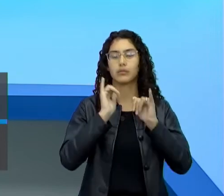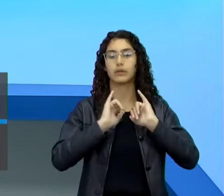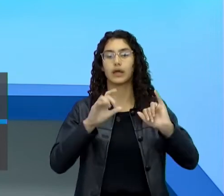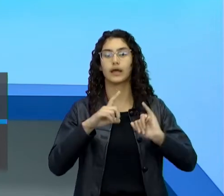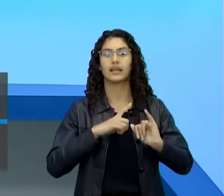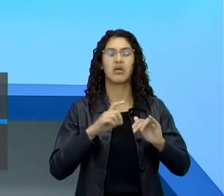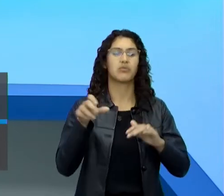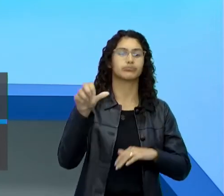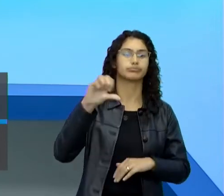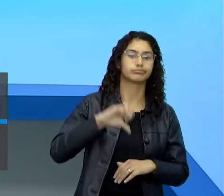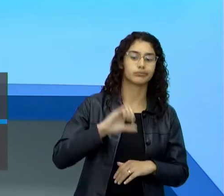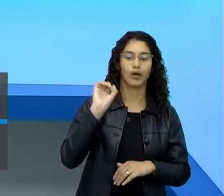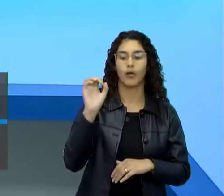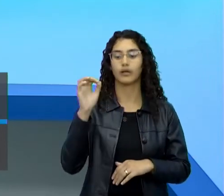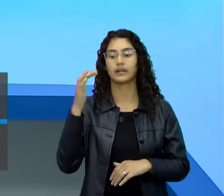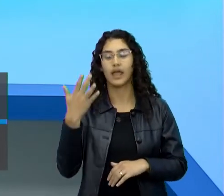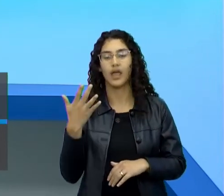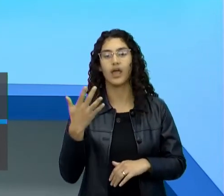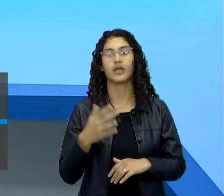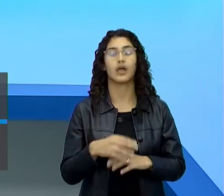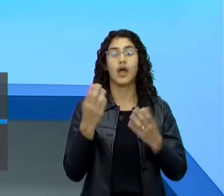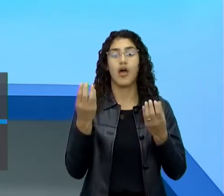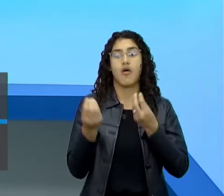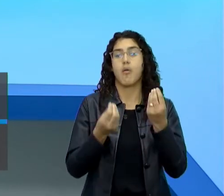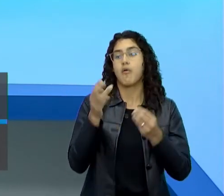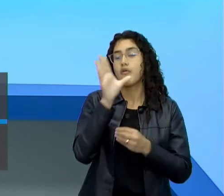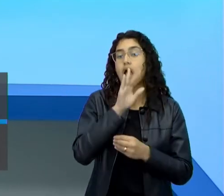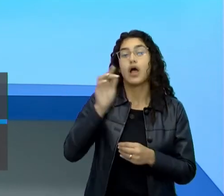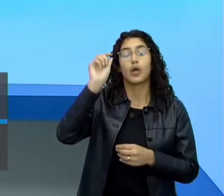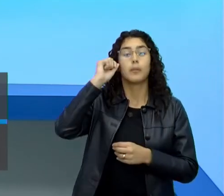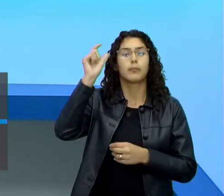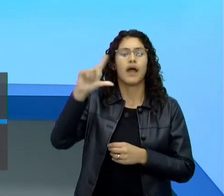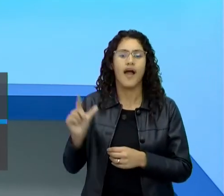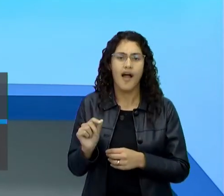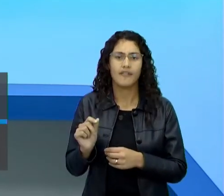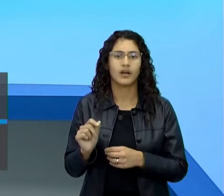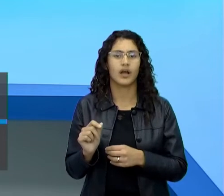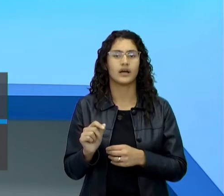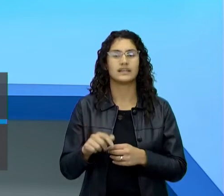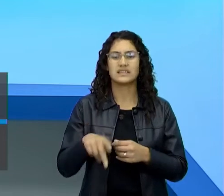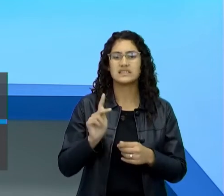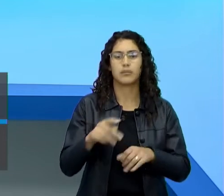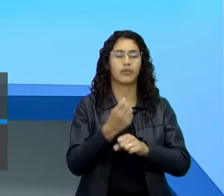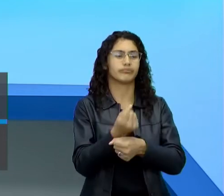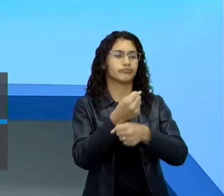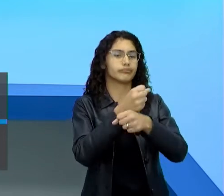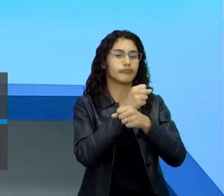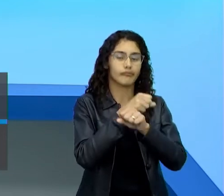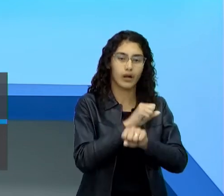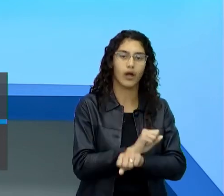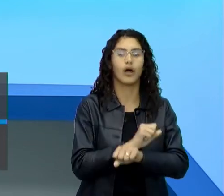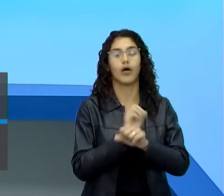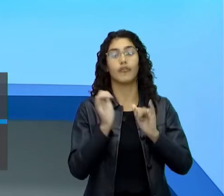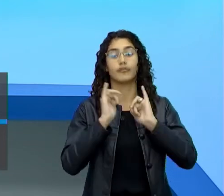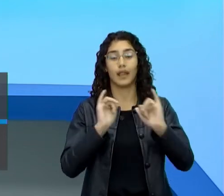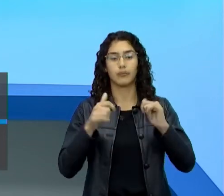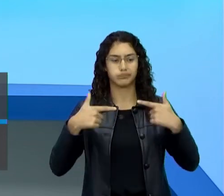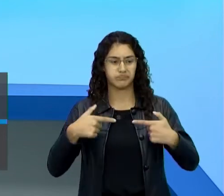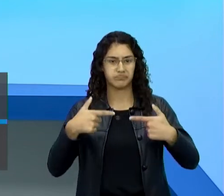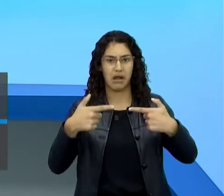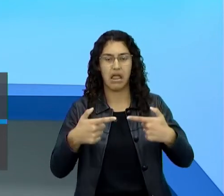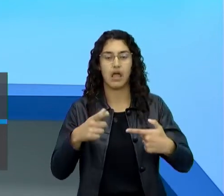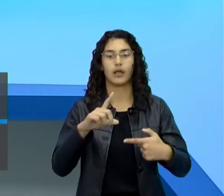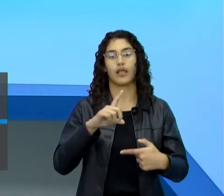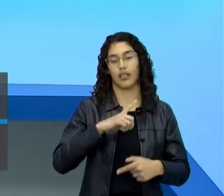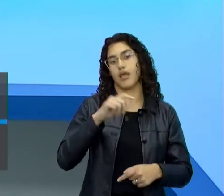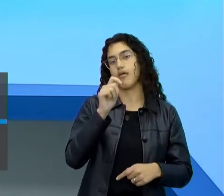coisas ruins da África, quando quer falar de, vamos falar sobre a África, aí vai falar sempre da escravidão, ou vai falar das guerras que